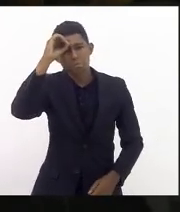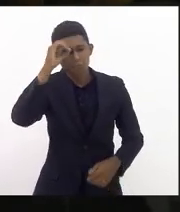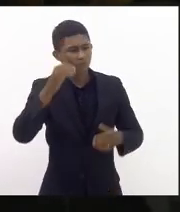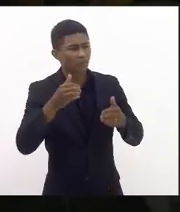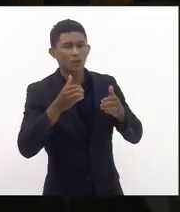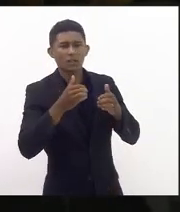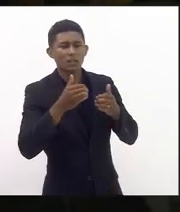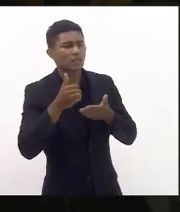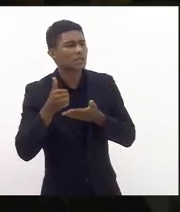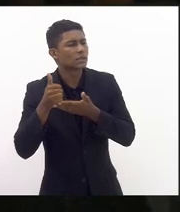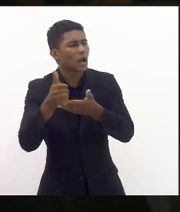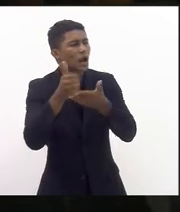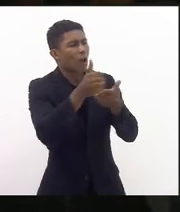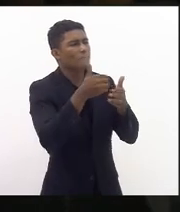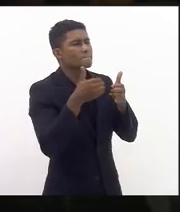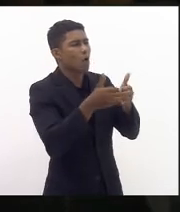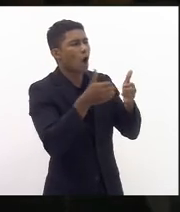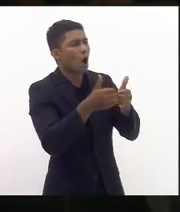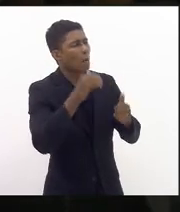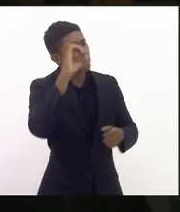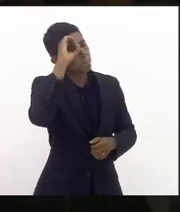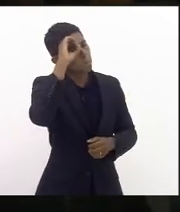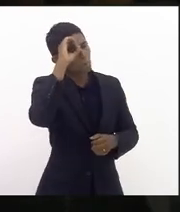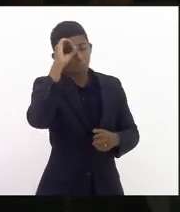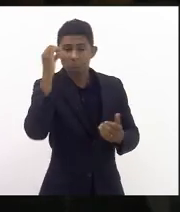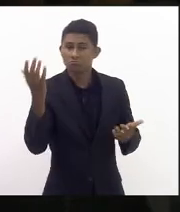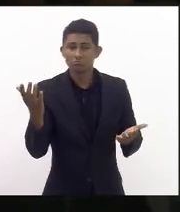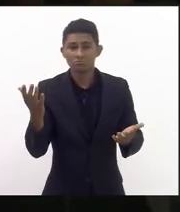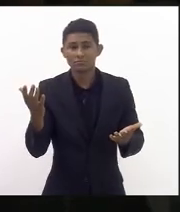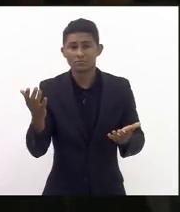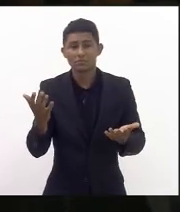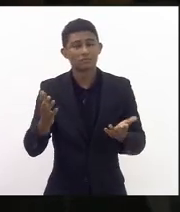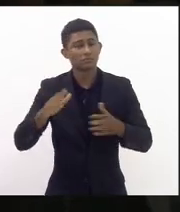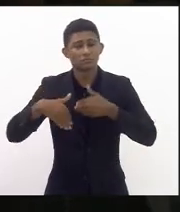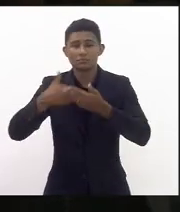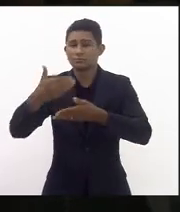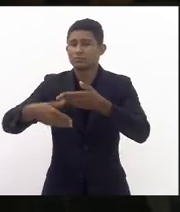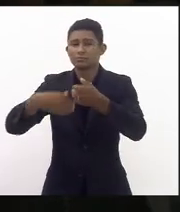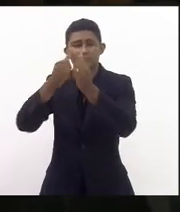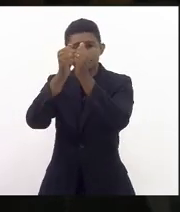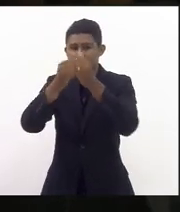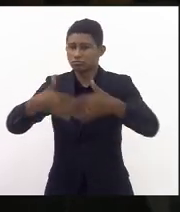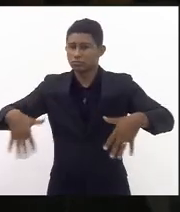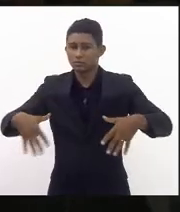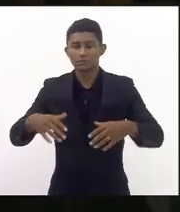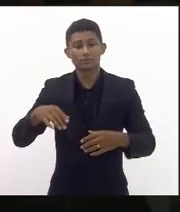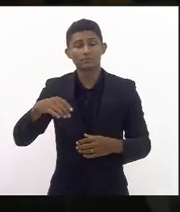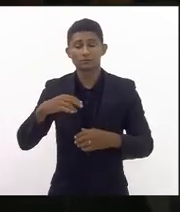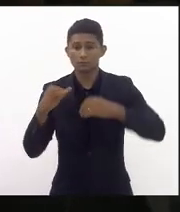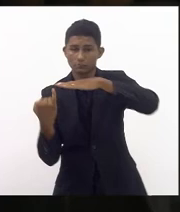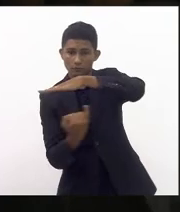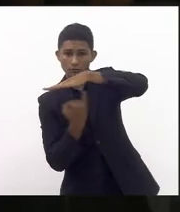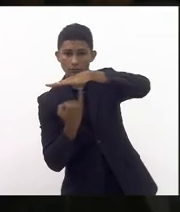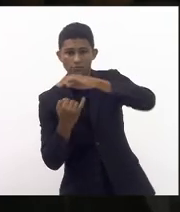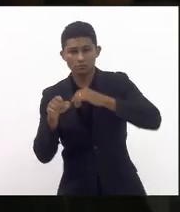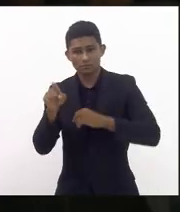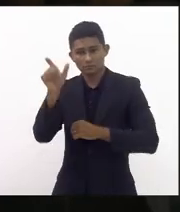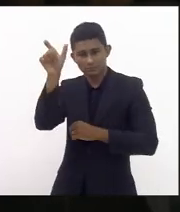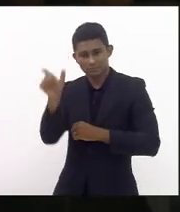pilotar avião, é uma tragédia. A agência reguladora, disse aqui o presidente da